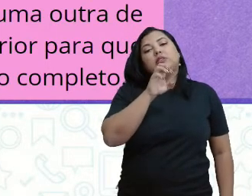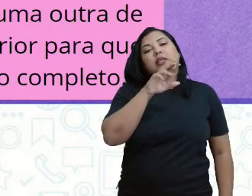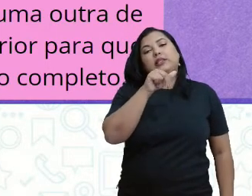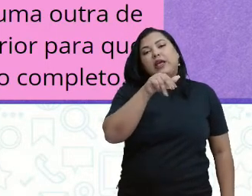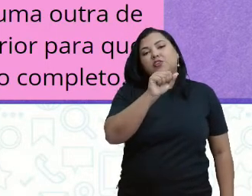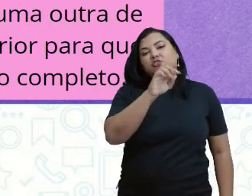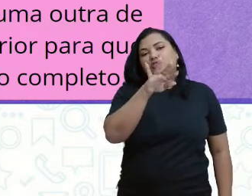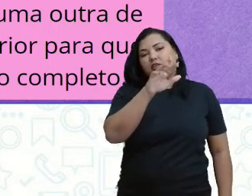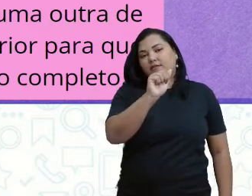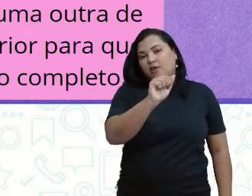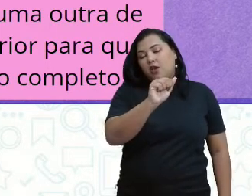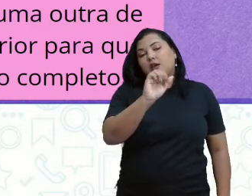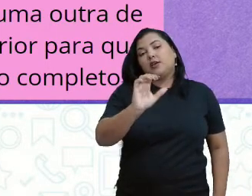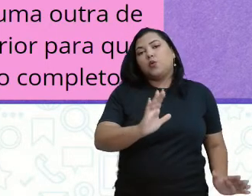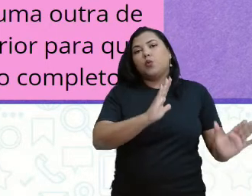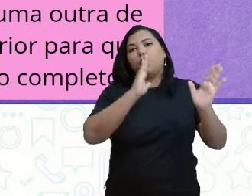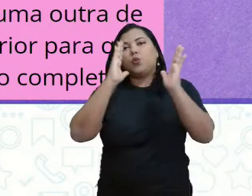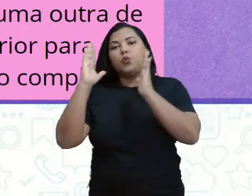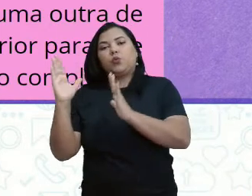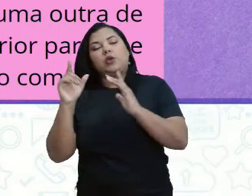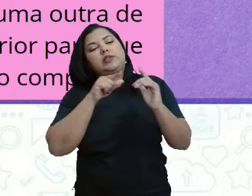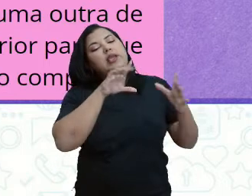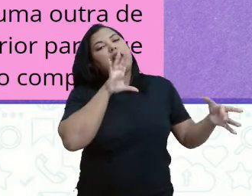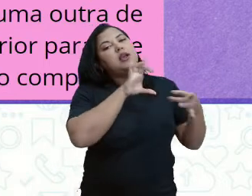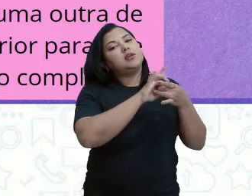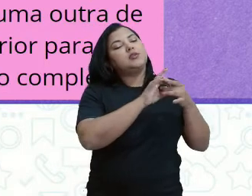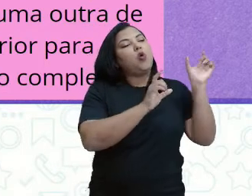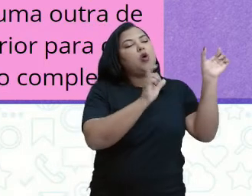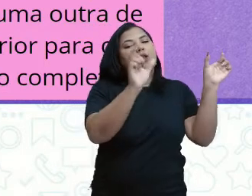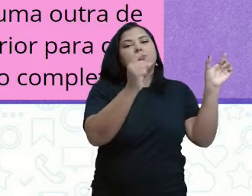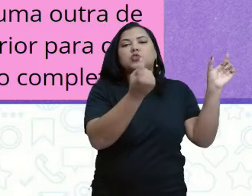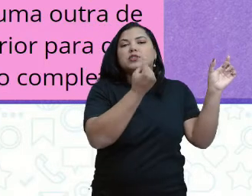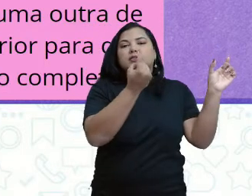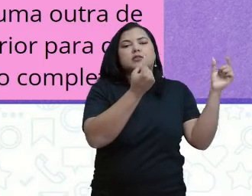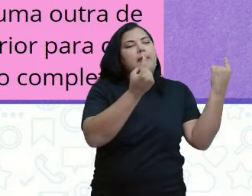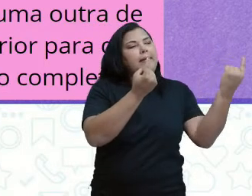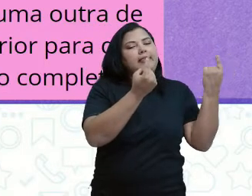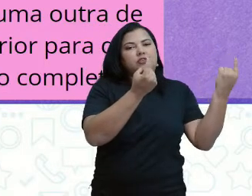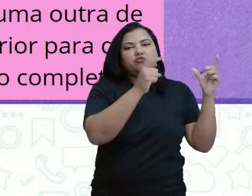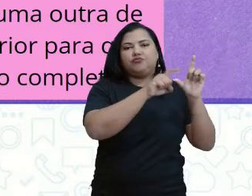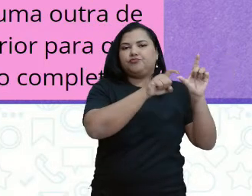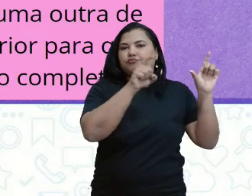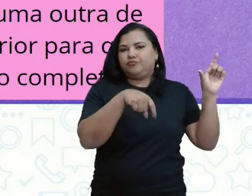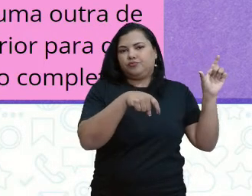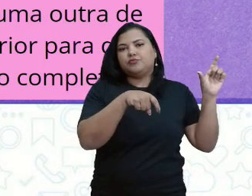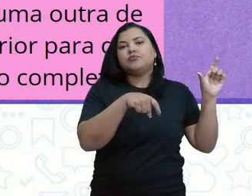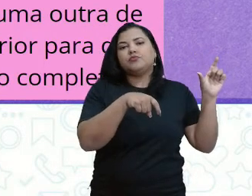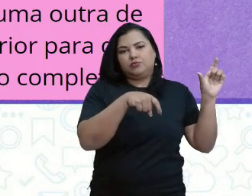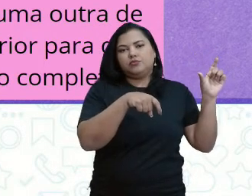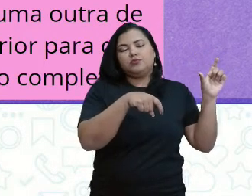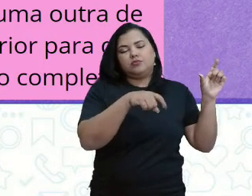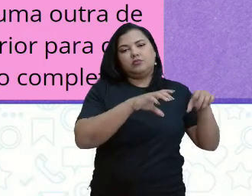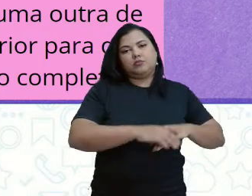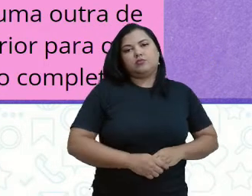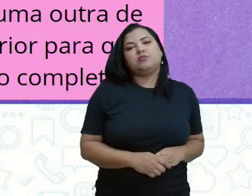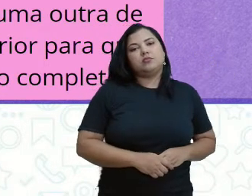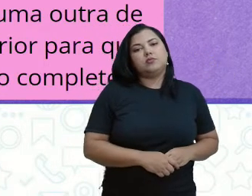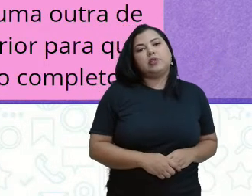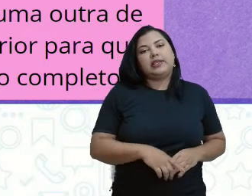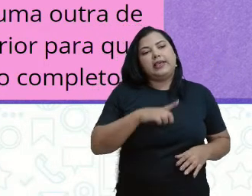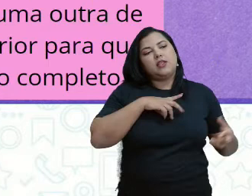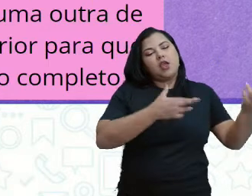quê? Orações independentes ou termos independentes, não é? Estabelecendo algum tipo de